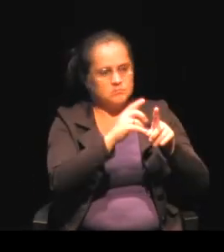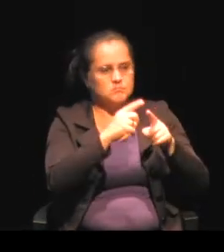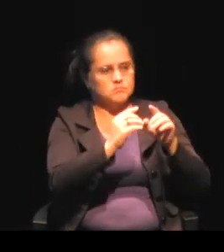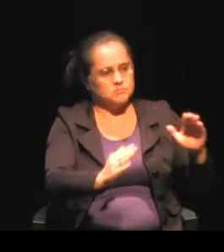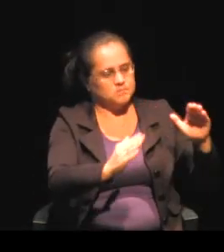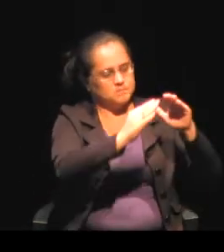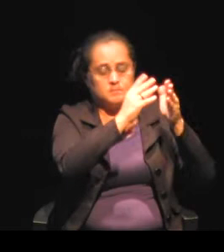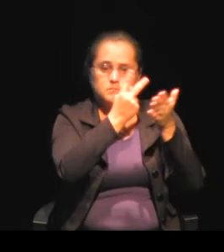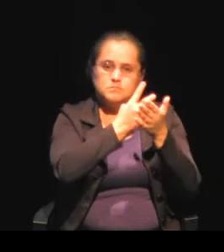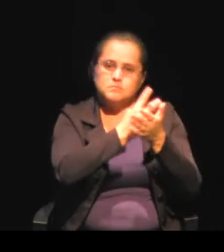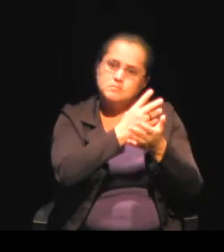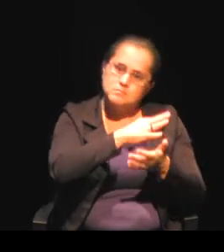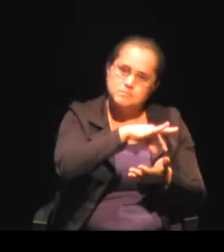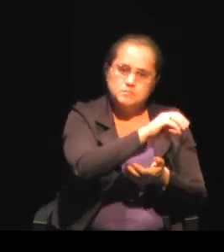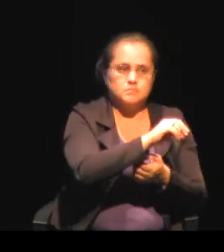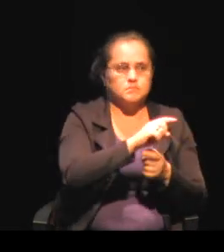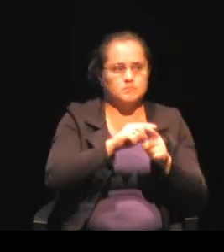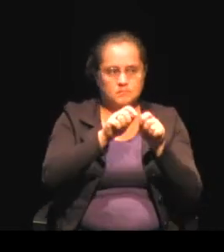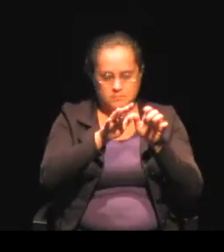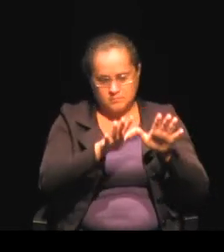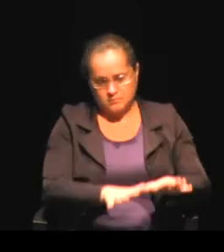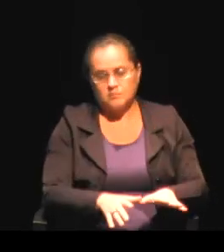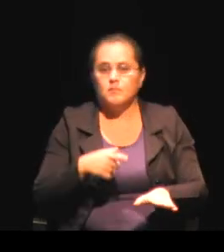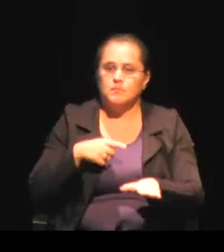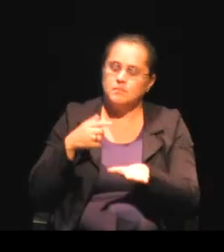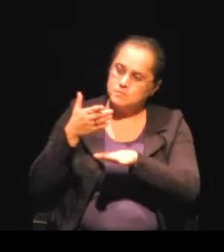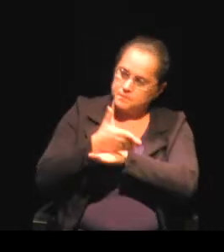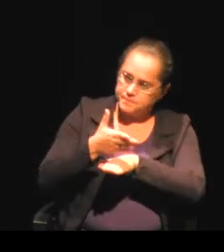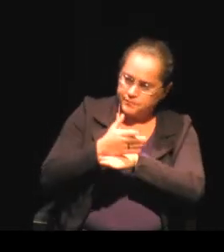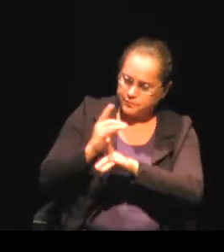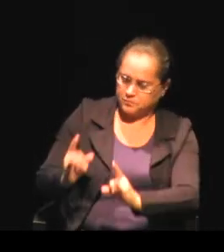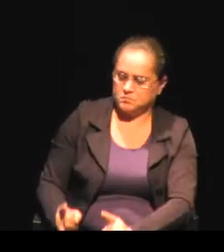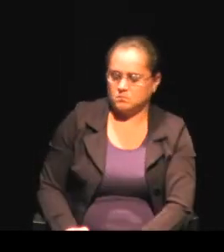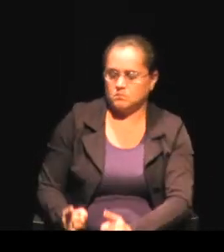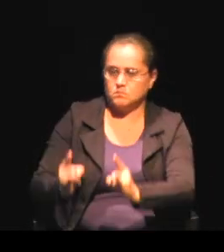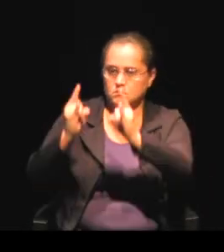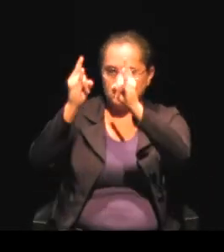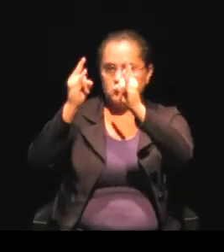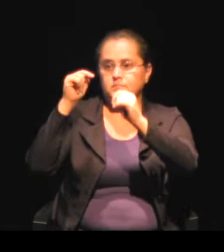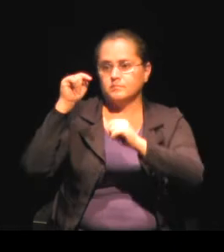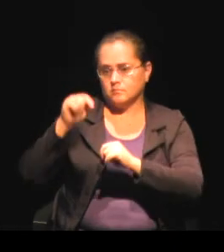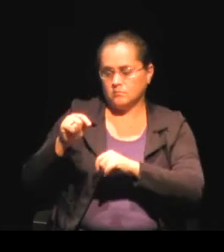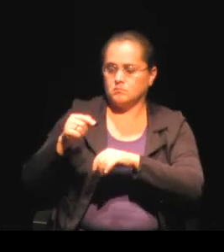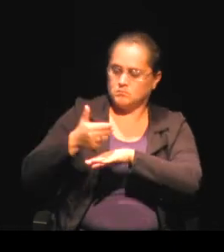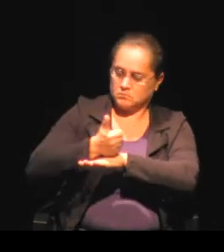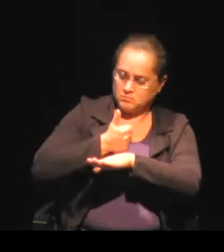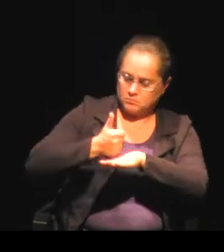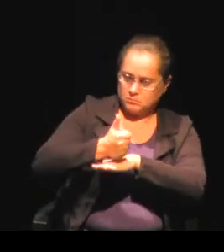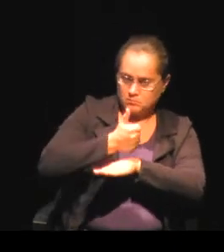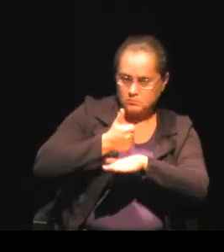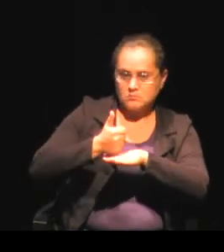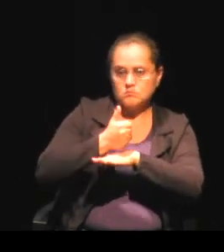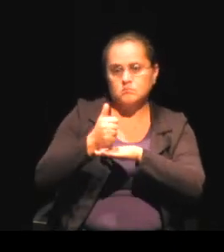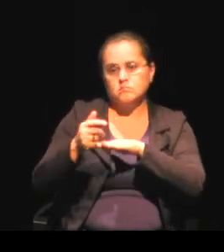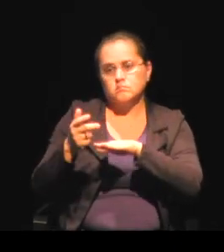essa fachada aqui meio metida assim. A gente manteve ela. Aqui é o acesso para esse edifício aqui, que é o edifício